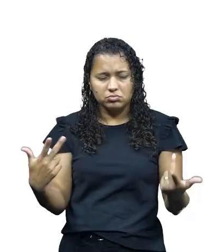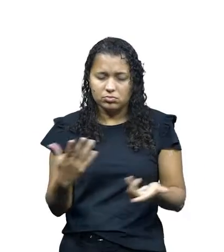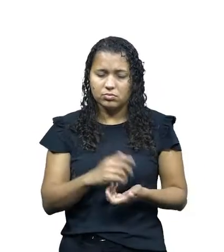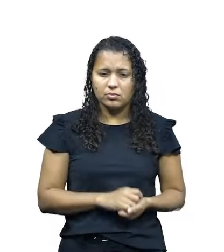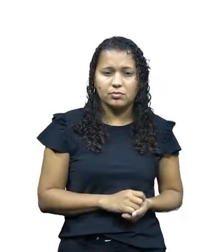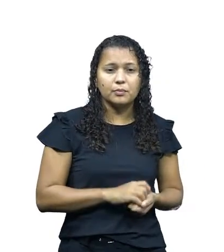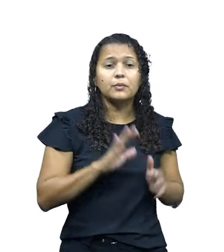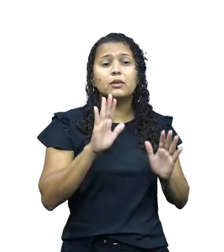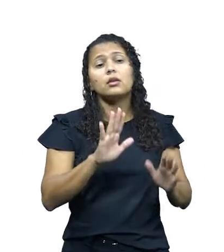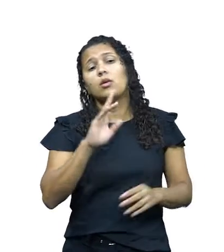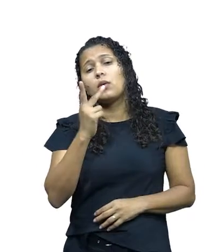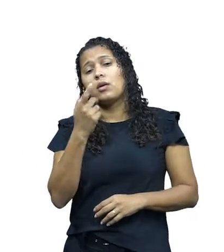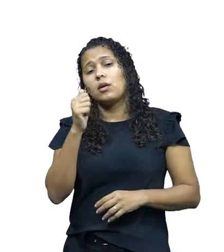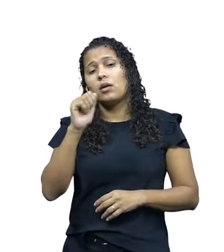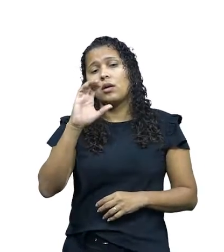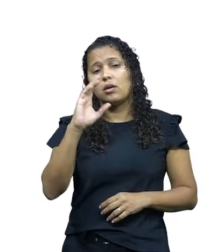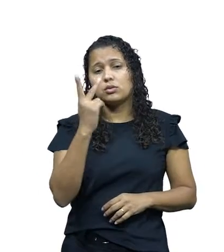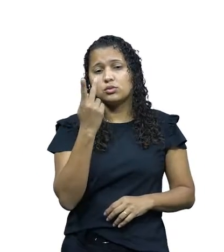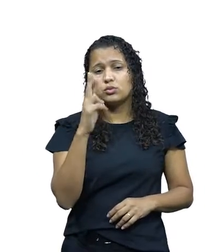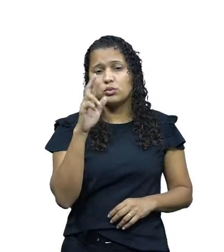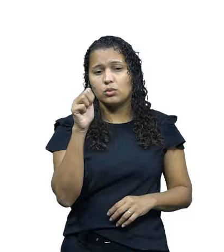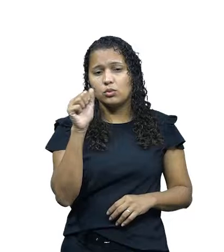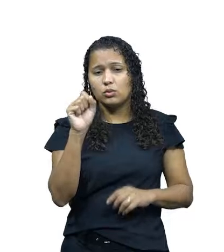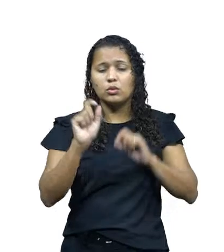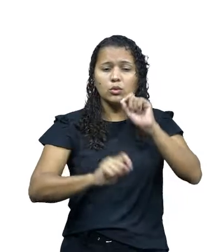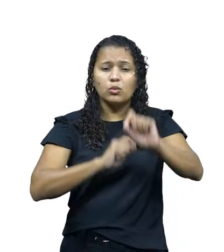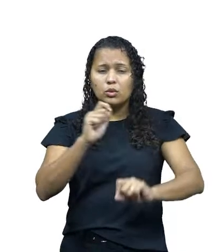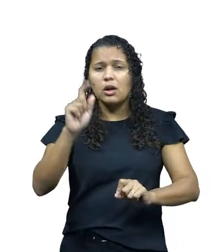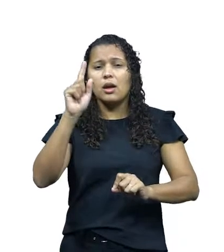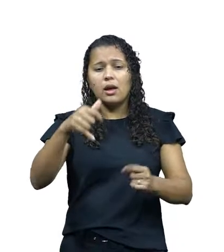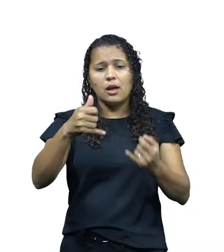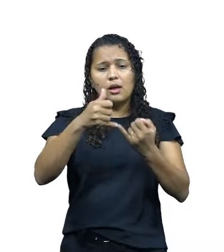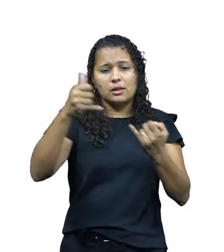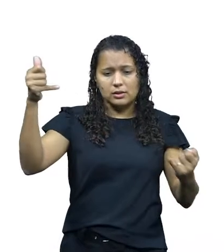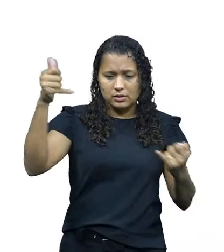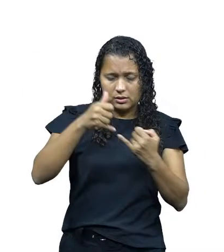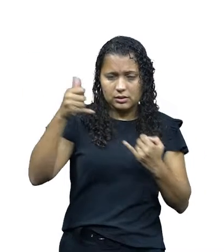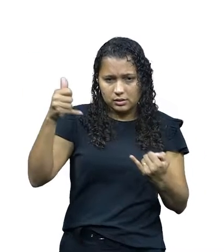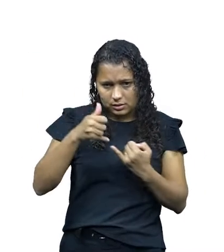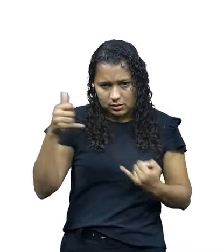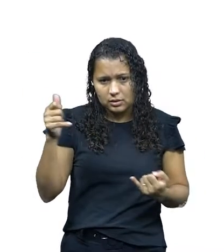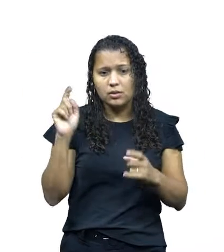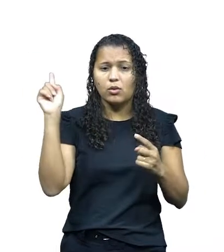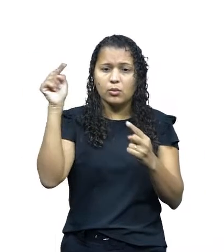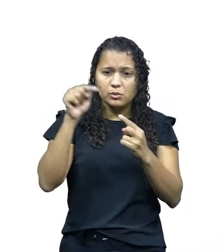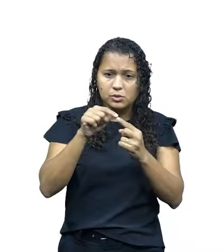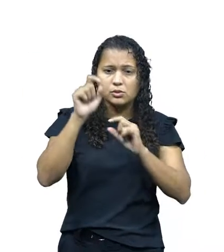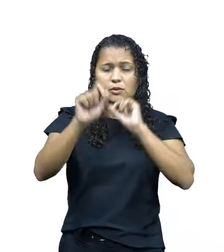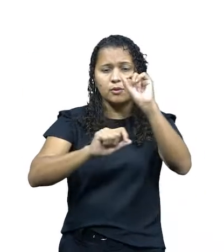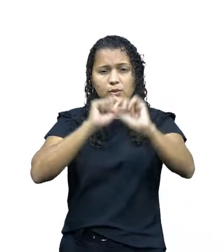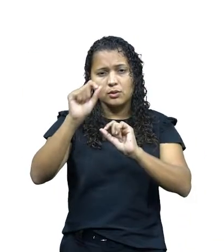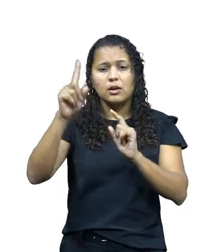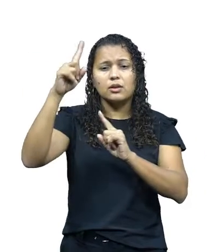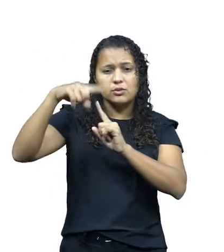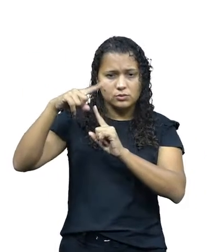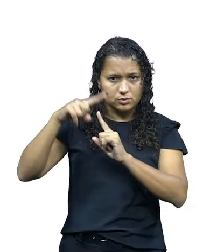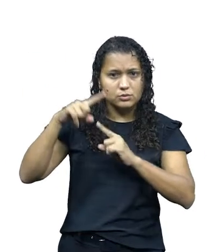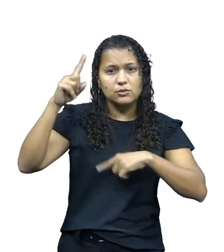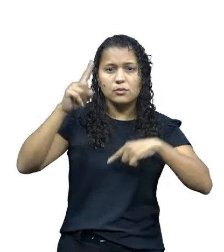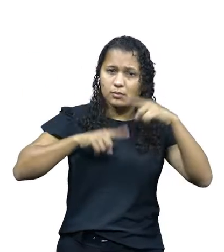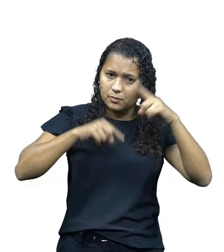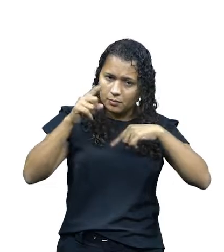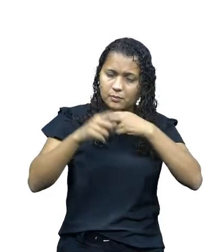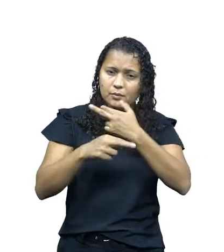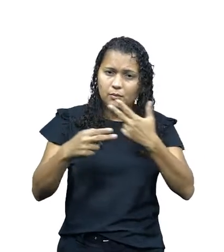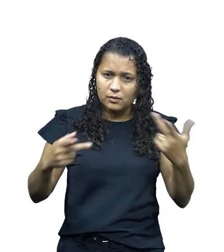né? O que são achuras? Achuras são linhas e figuras com o objetivo de representar tipos